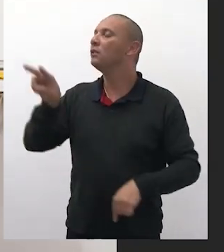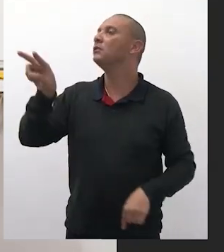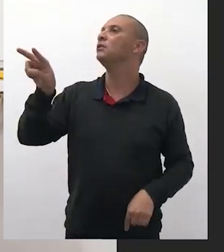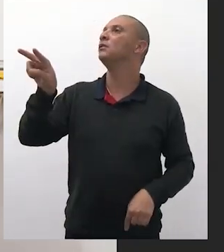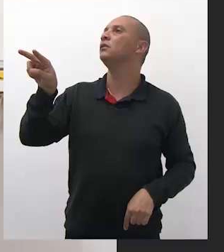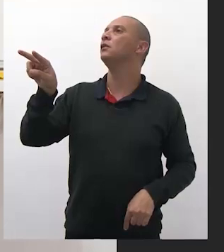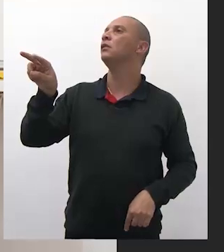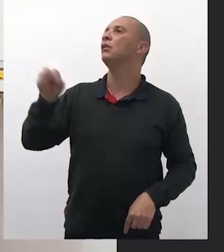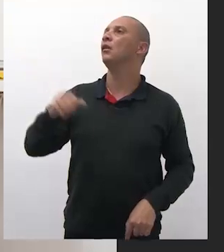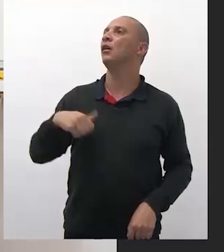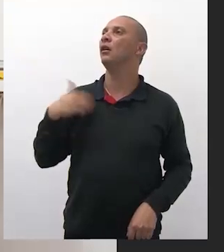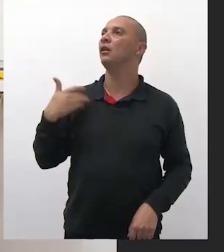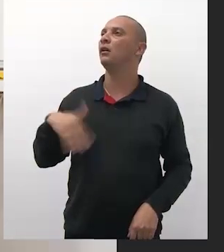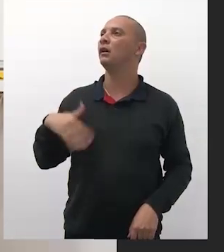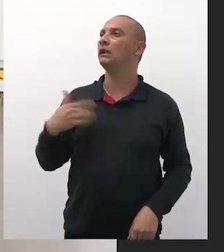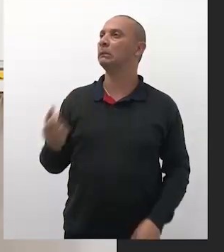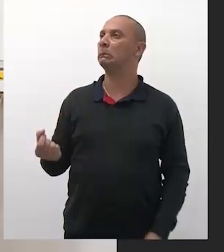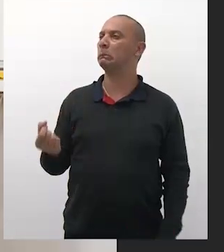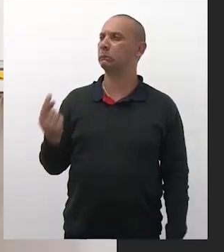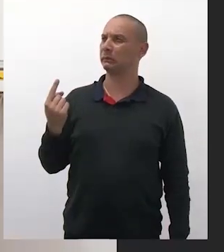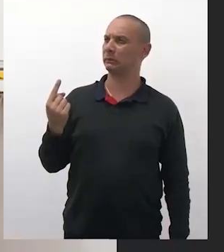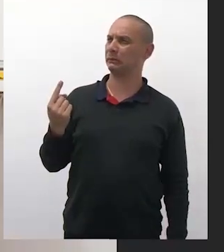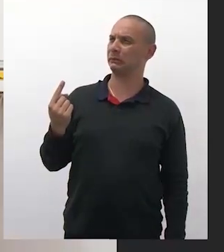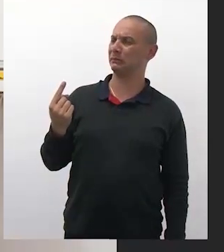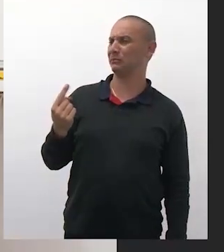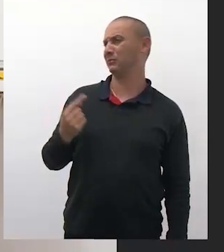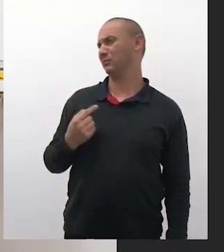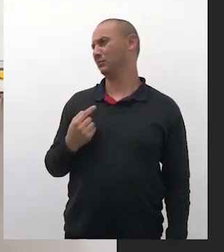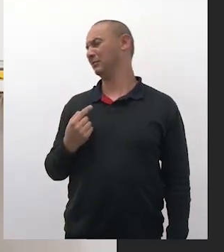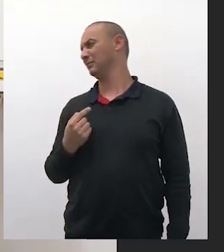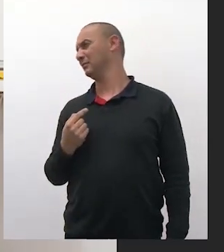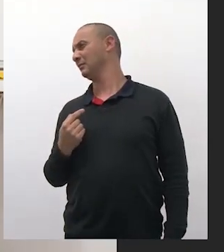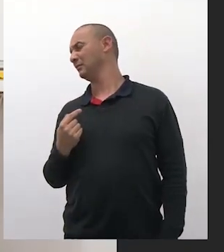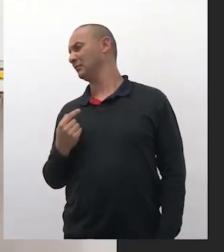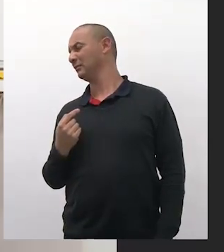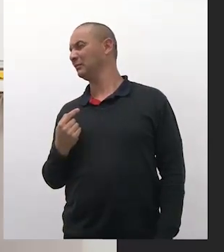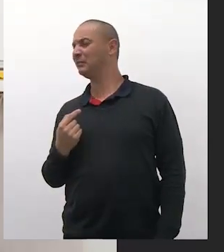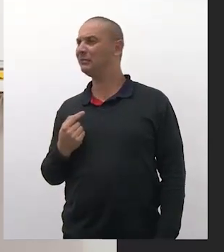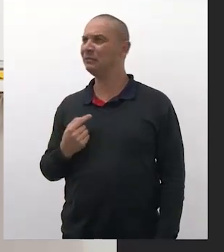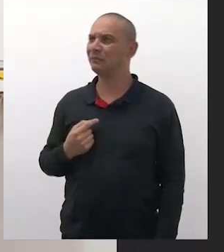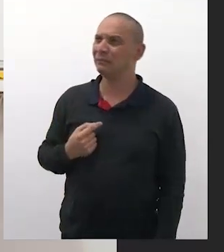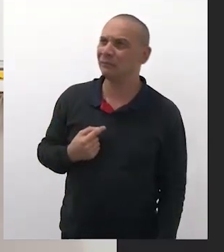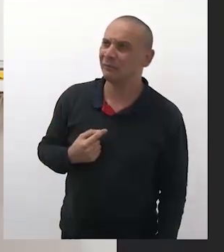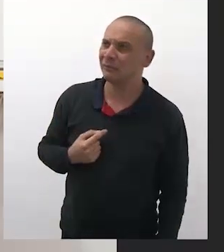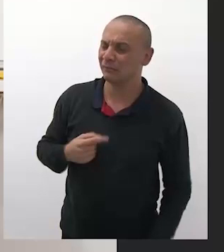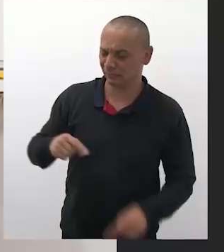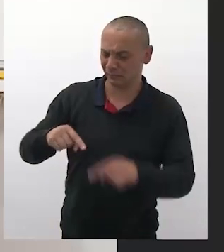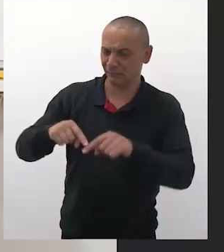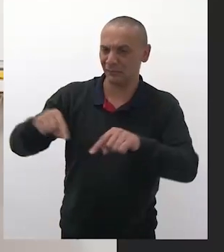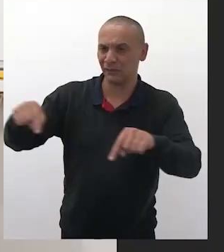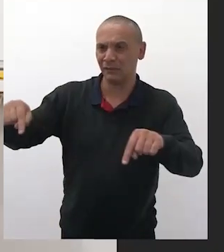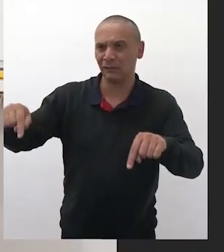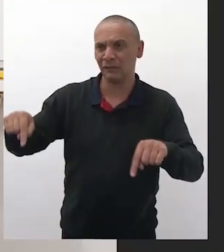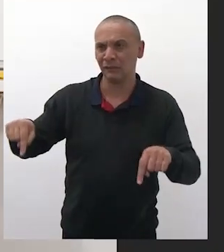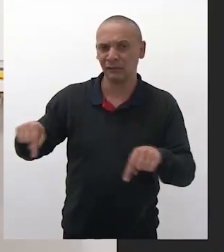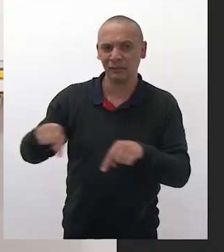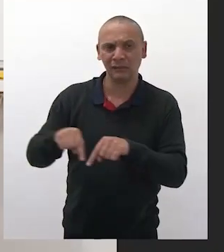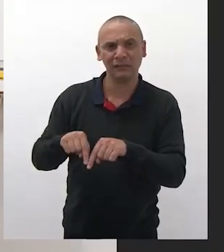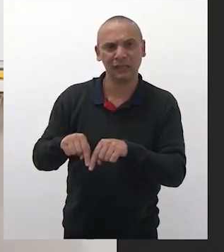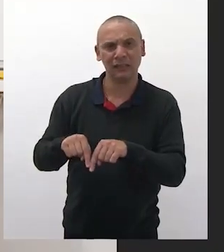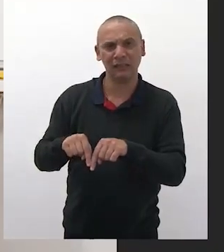aí foi assim estranho, porque eu estranhei porque só tinha o 3º ano na sala,